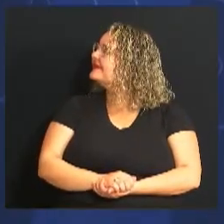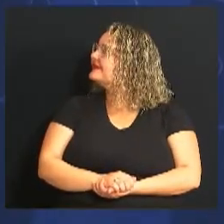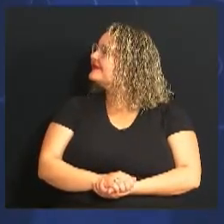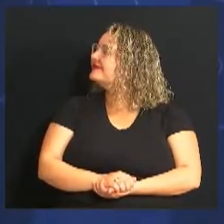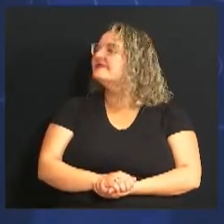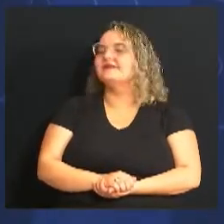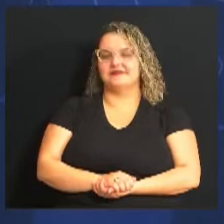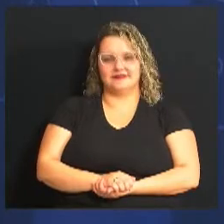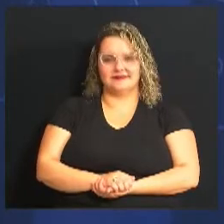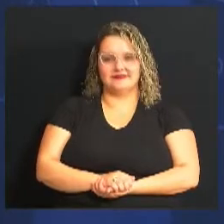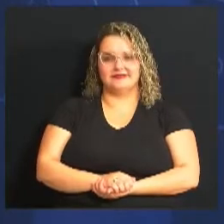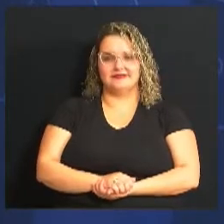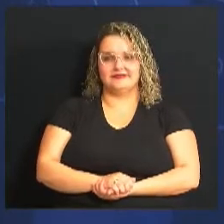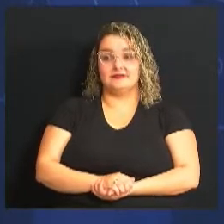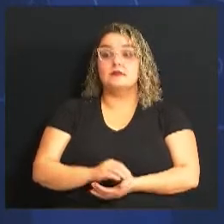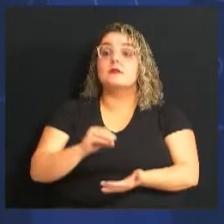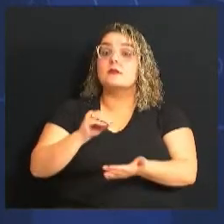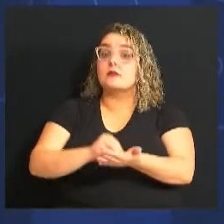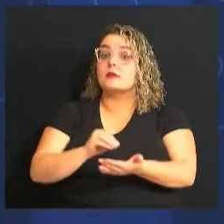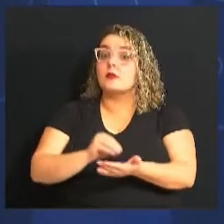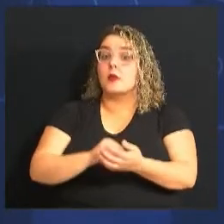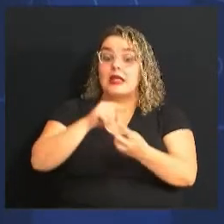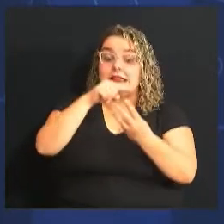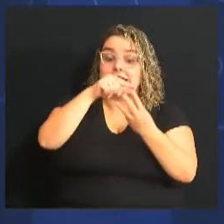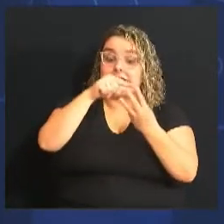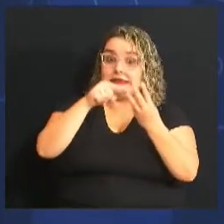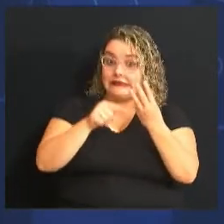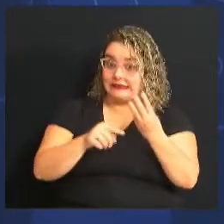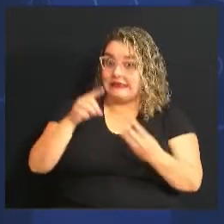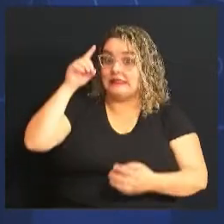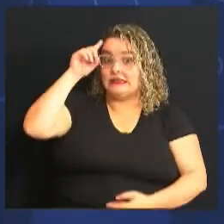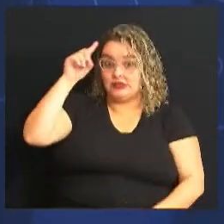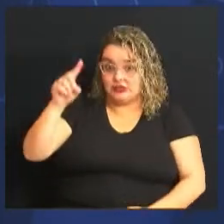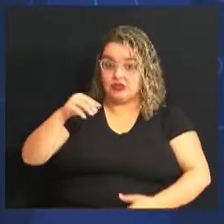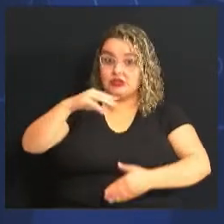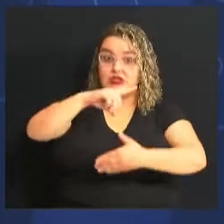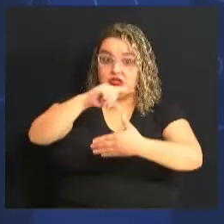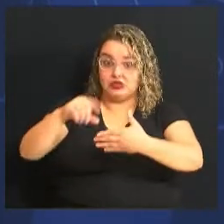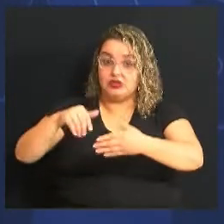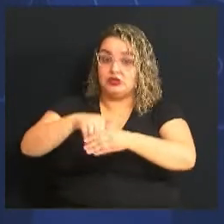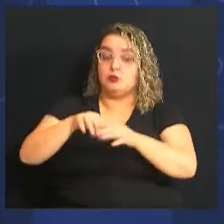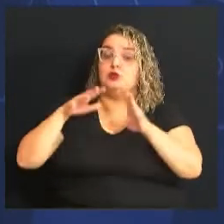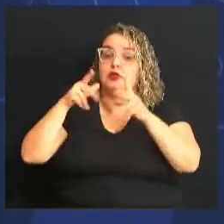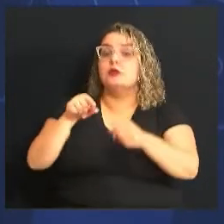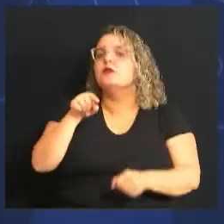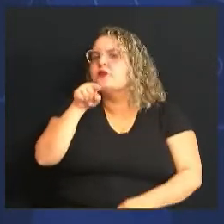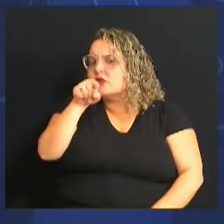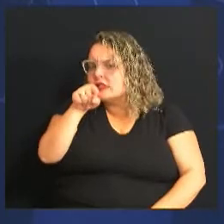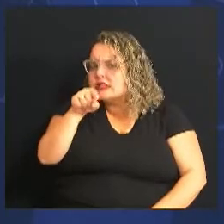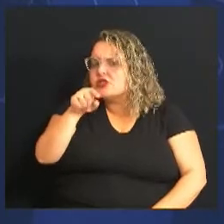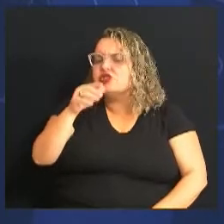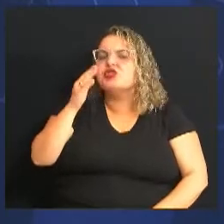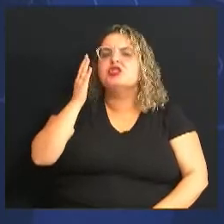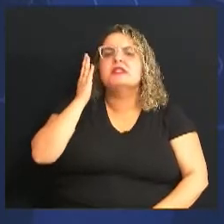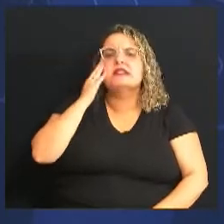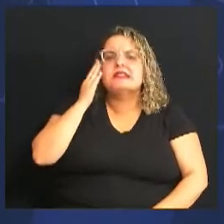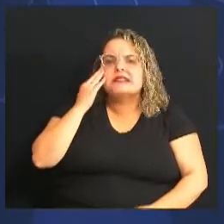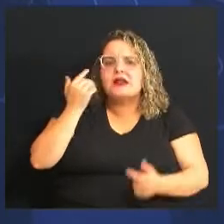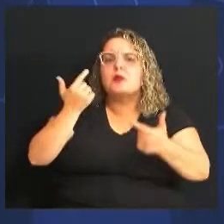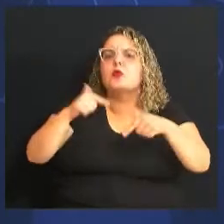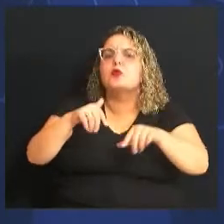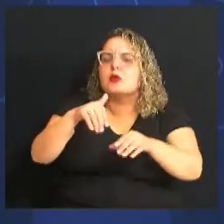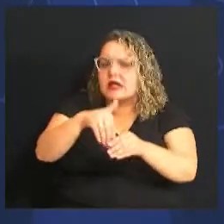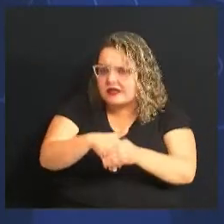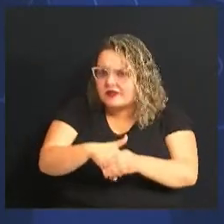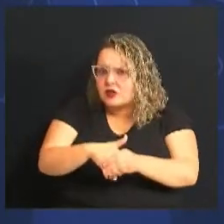Olha só, faltam apenas 3 dias para as eleições gerais. E você já sabe onde você vota?